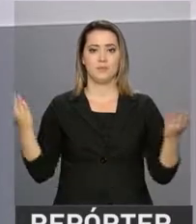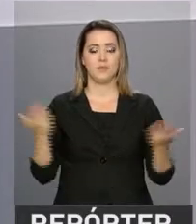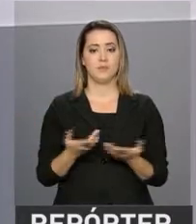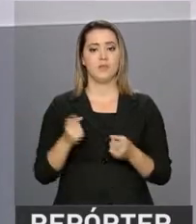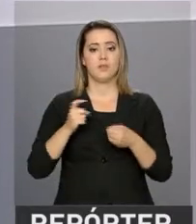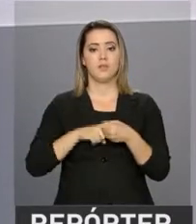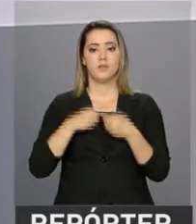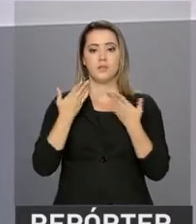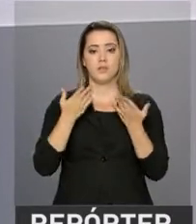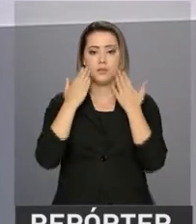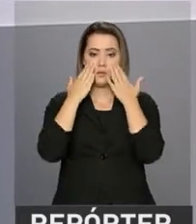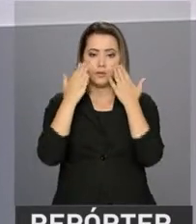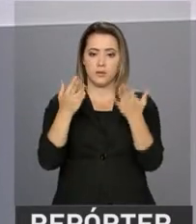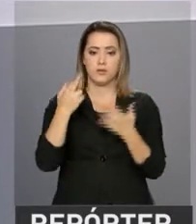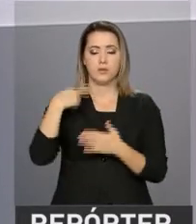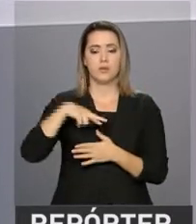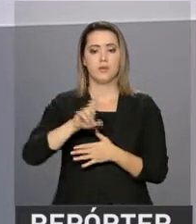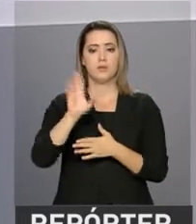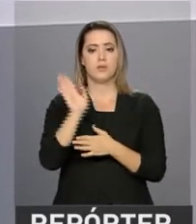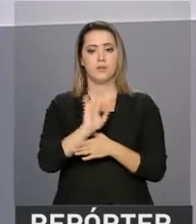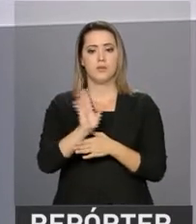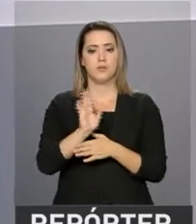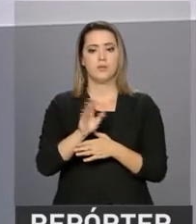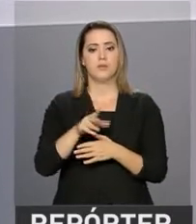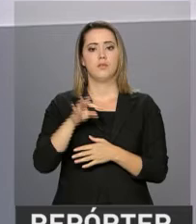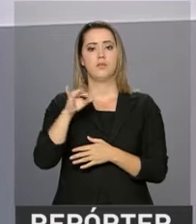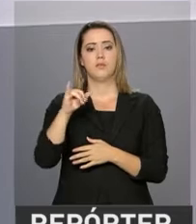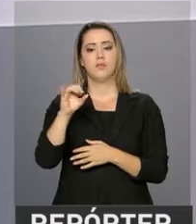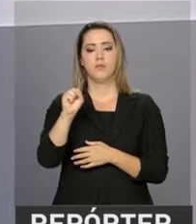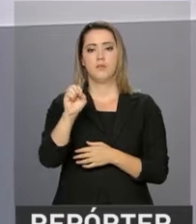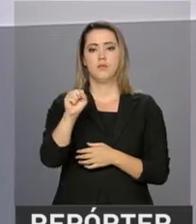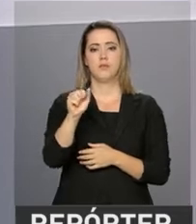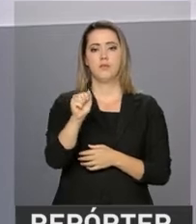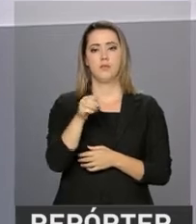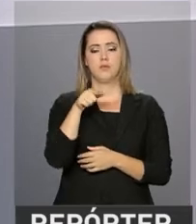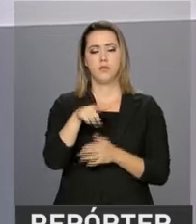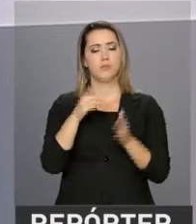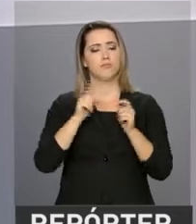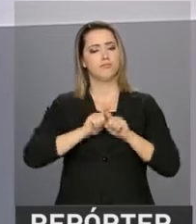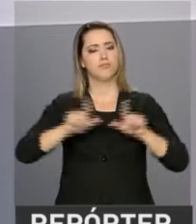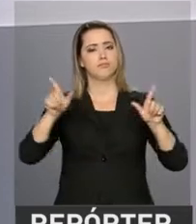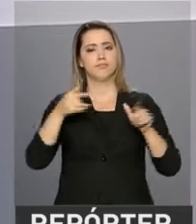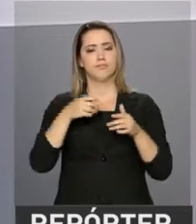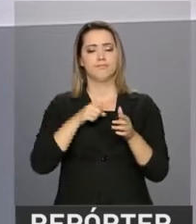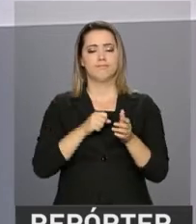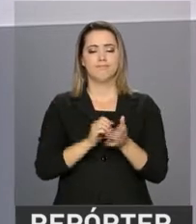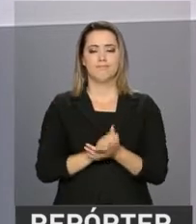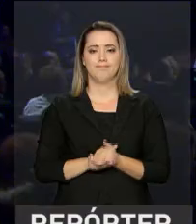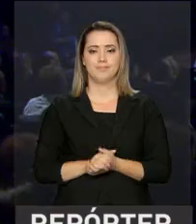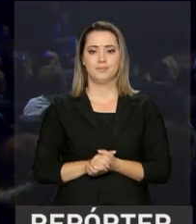Agora sim a gente assiste à reportagem da repórter Thaísa Dias sobre o lançamento do Plano Safra.